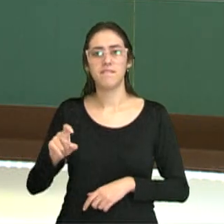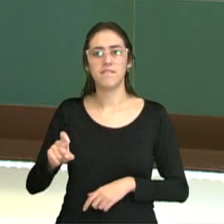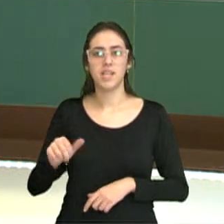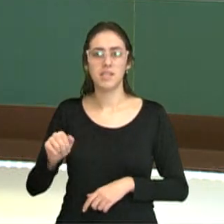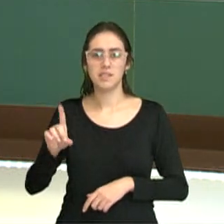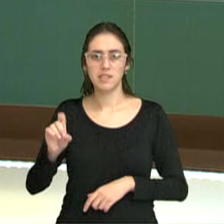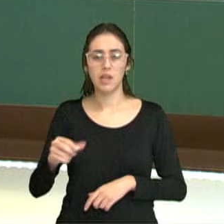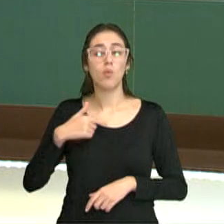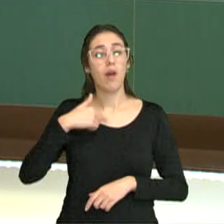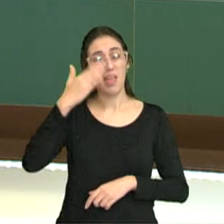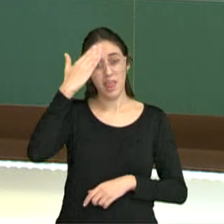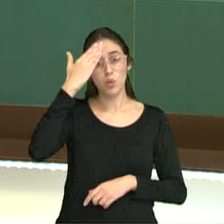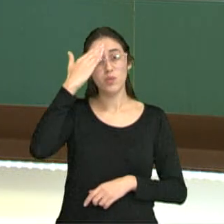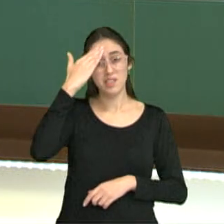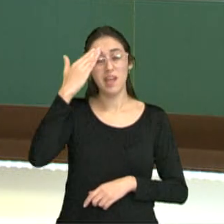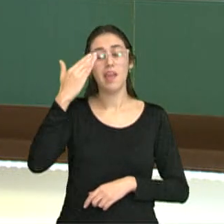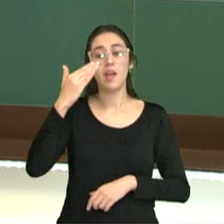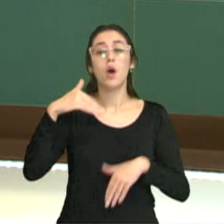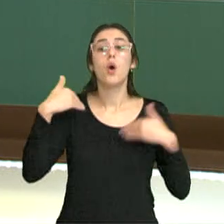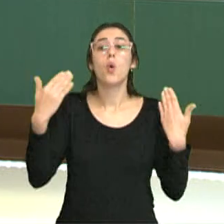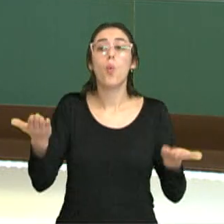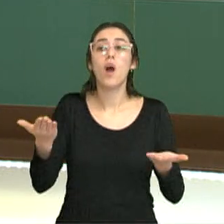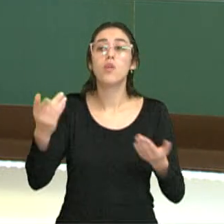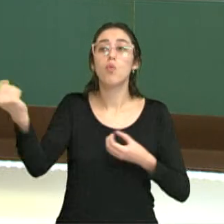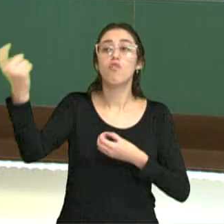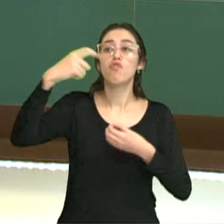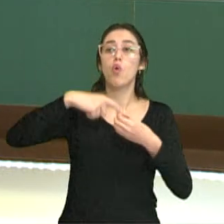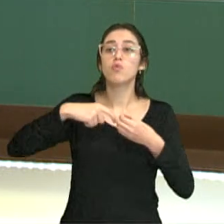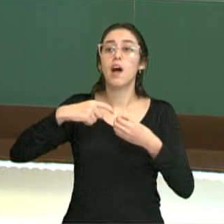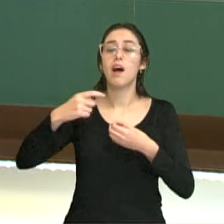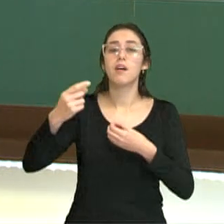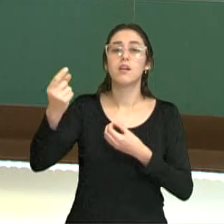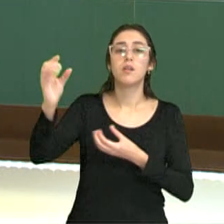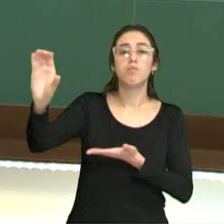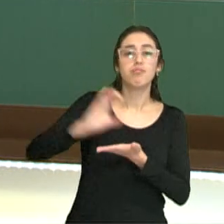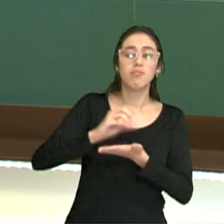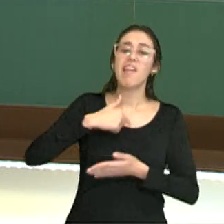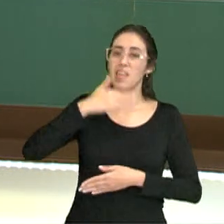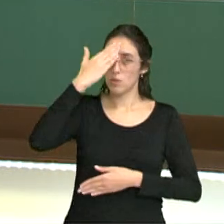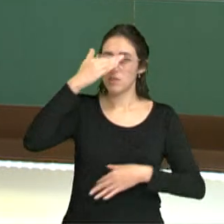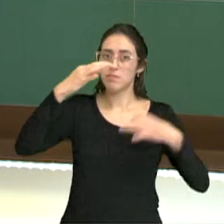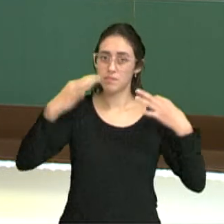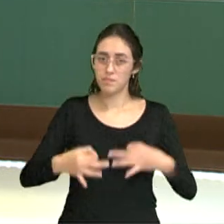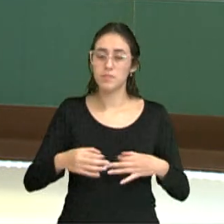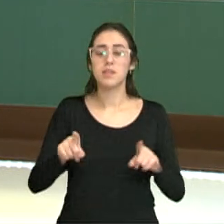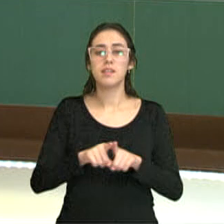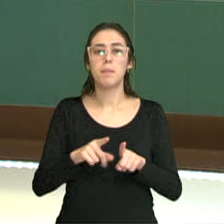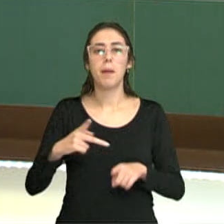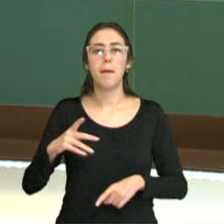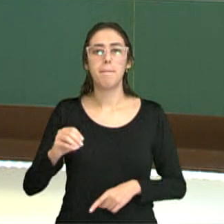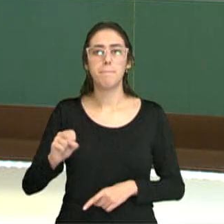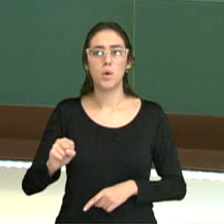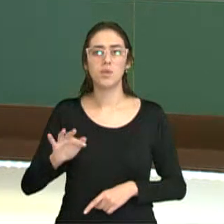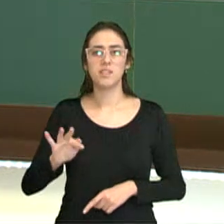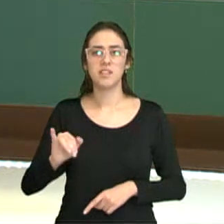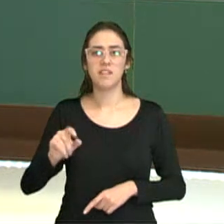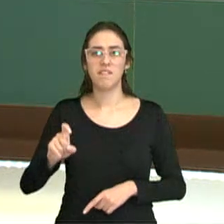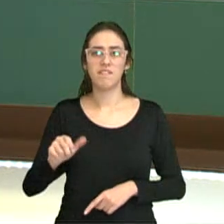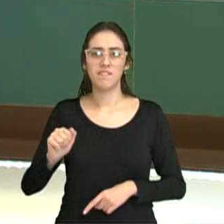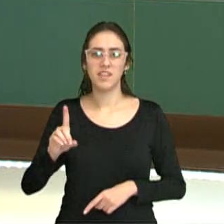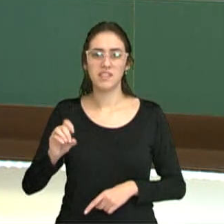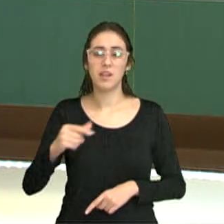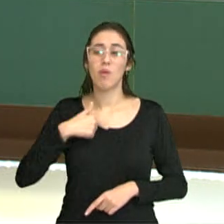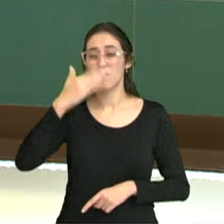exatamente quanto que eu vou receber no final do prazo que eu aplicar. O pós-fixado, que eu só vou saber